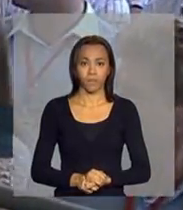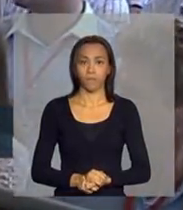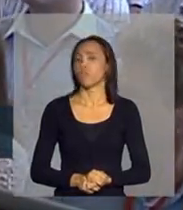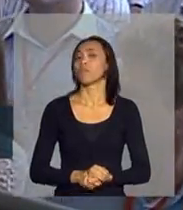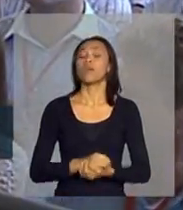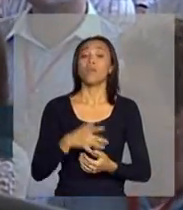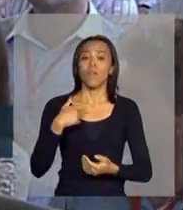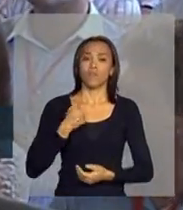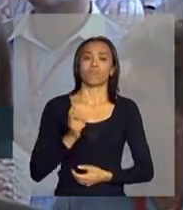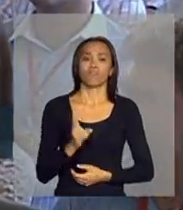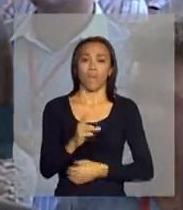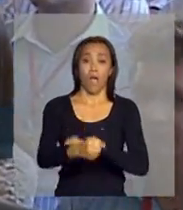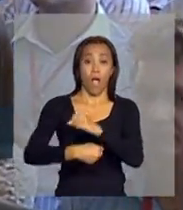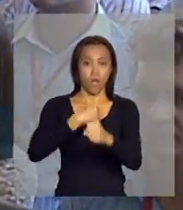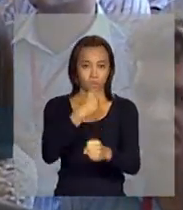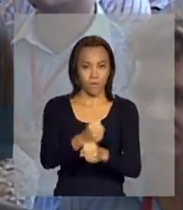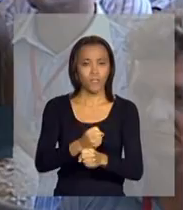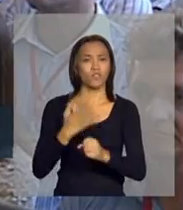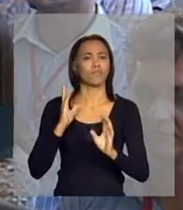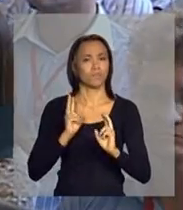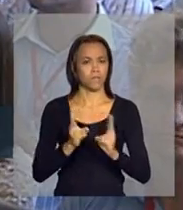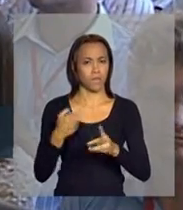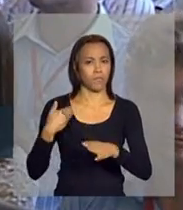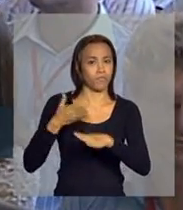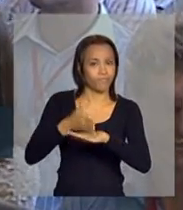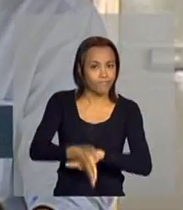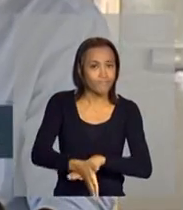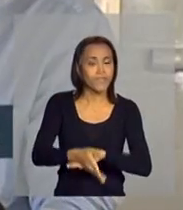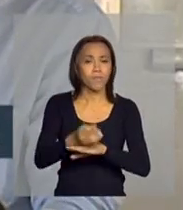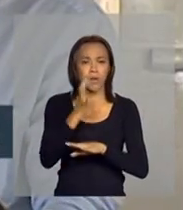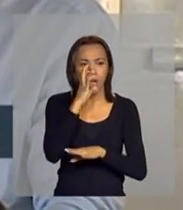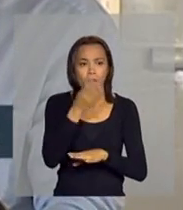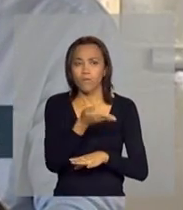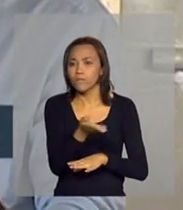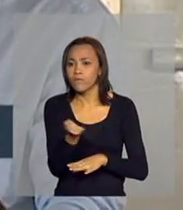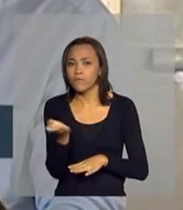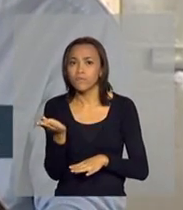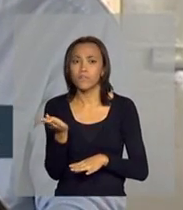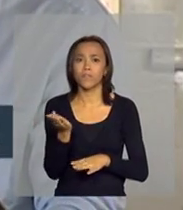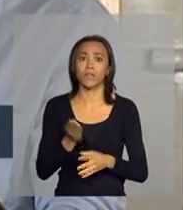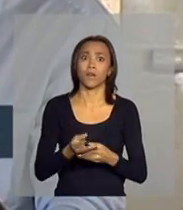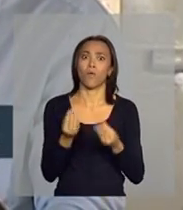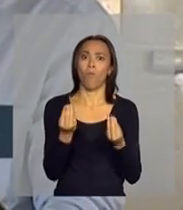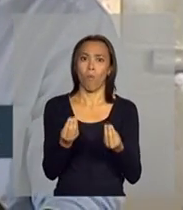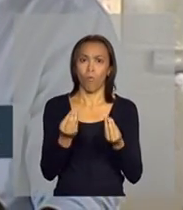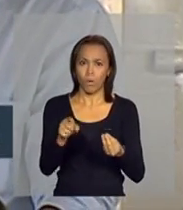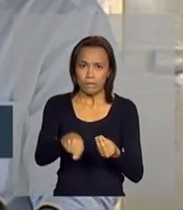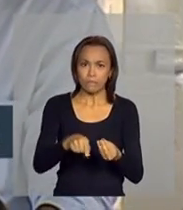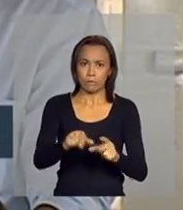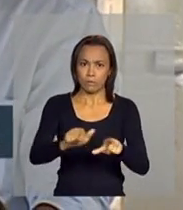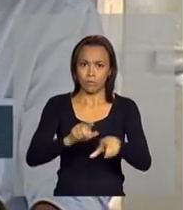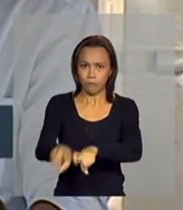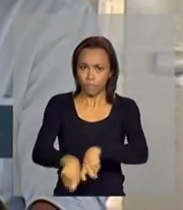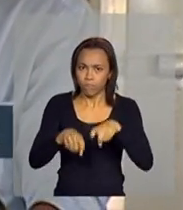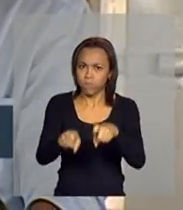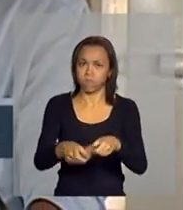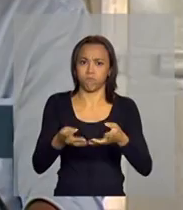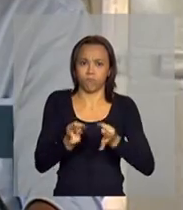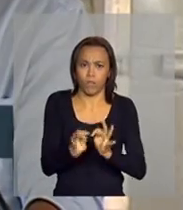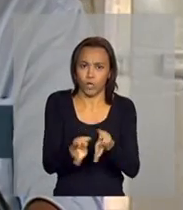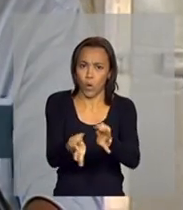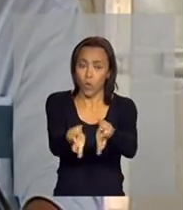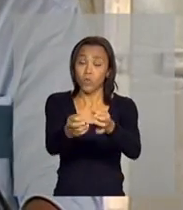Anualmente estou aqui e posso testemunhar a pujança do agronegócio, posso testemunhar